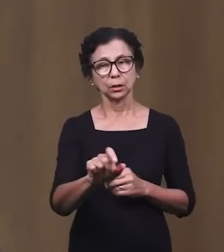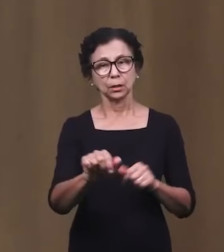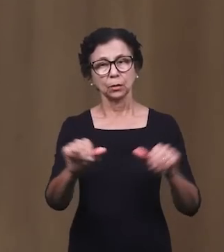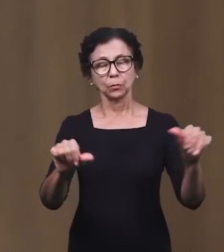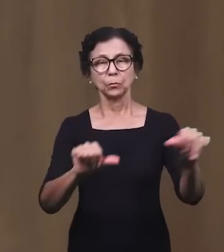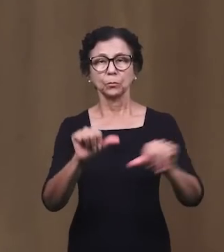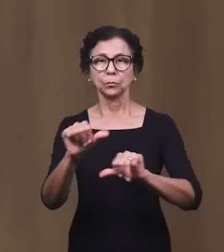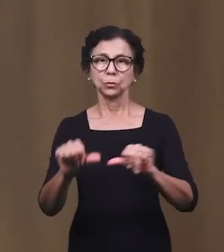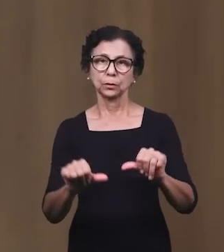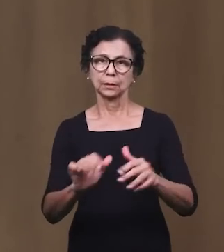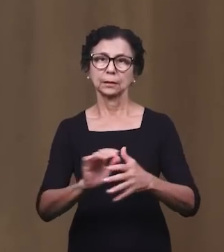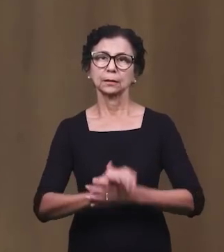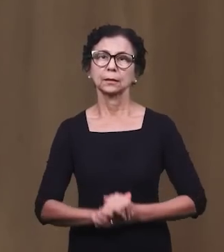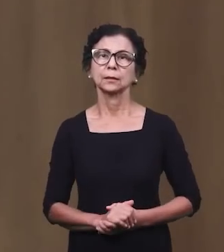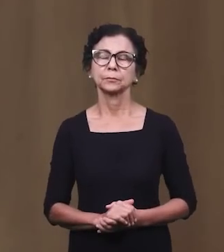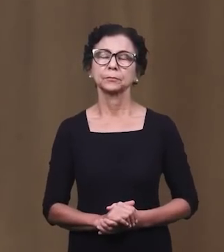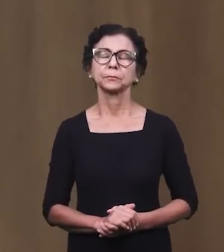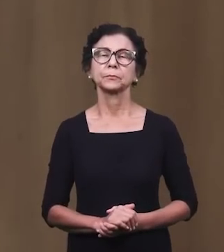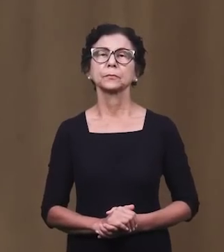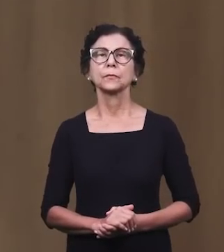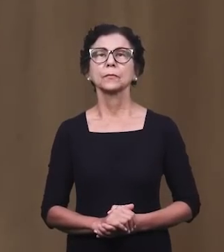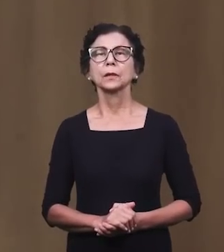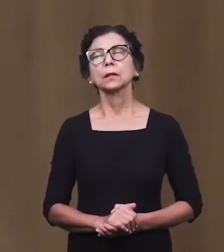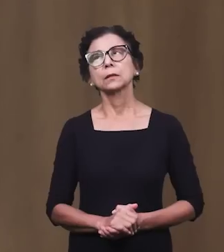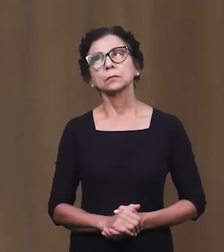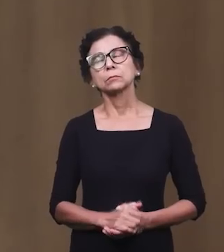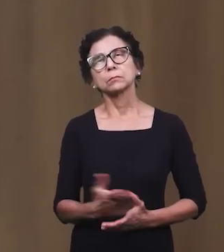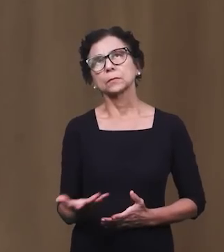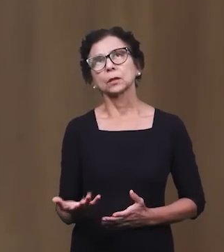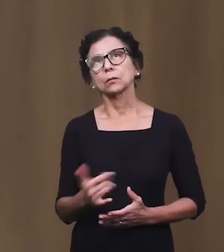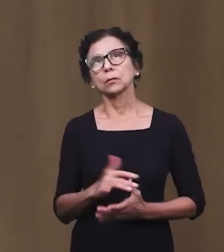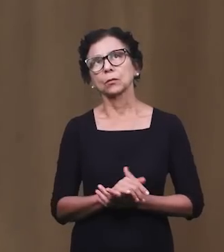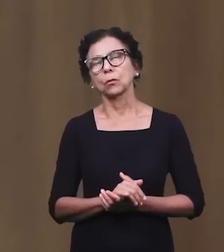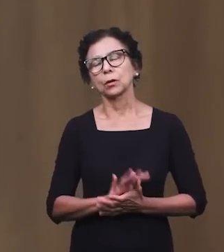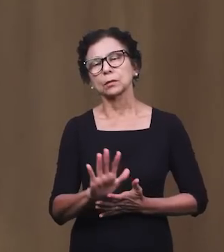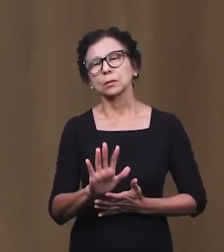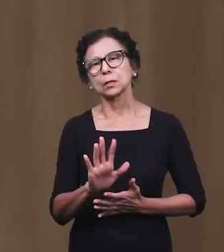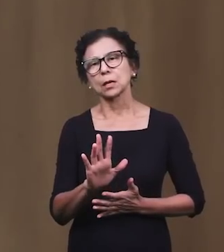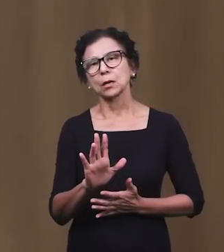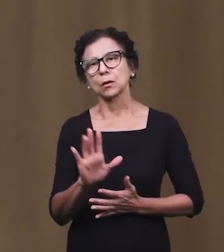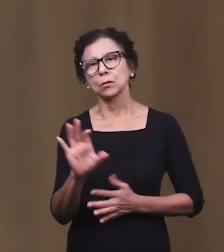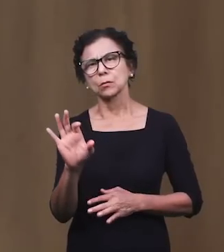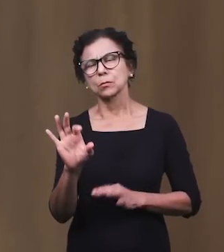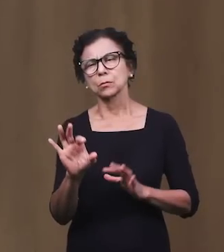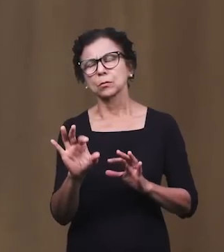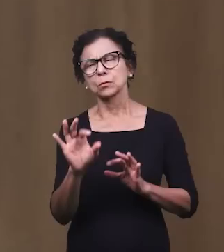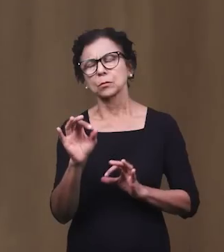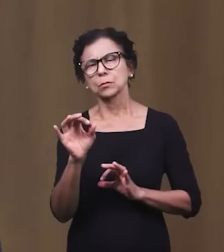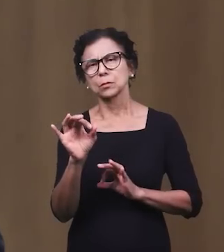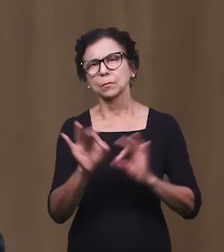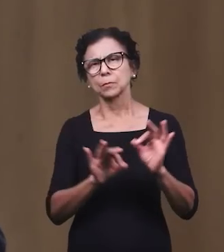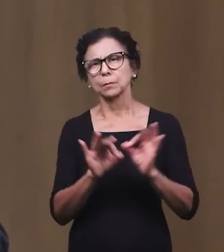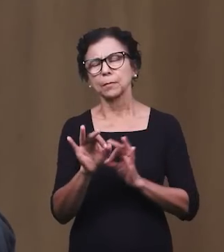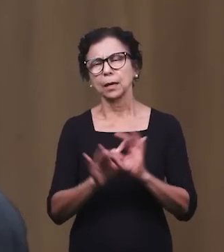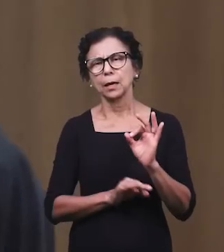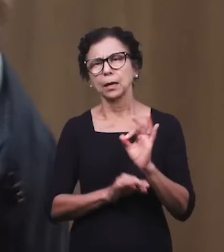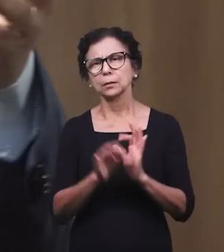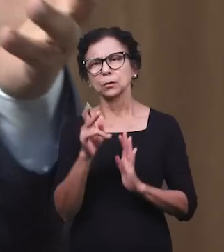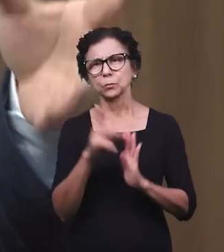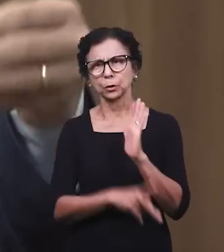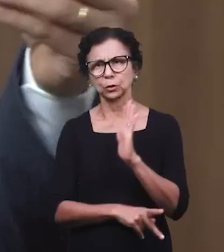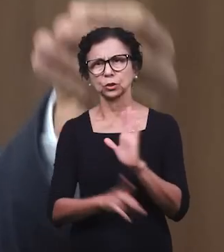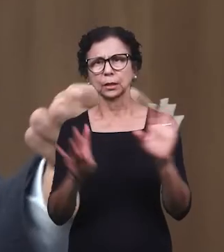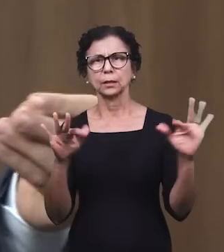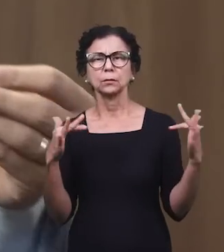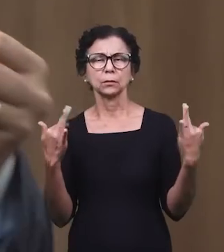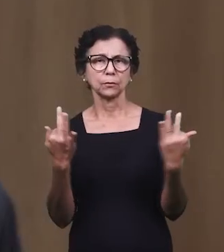de responsabilidades e até mesmo o seu planejamento. Você não planeja mais para si, você planeja em família, com a sua esposa, no caso